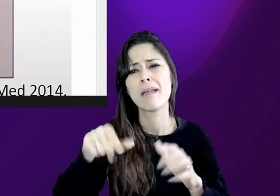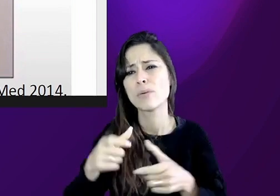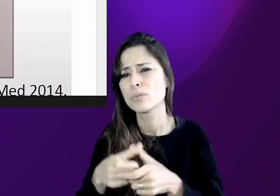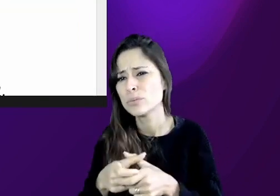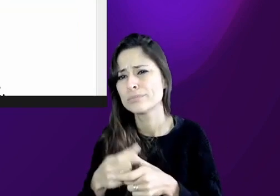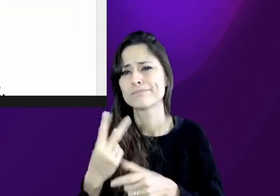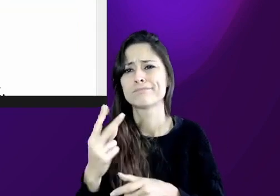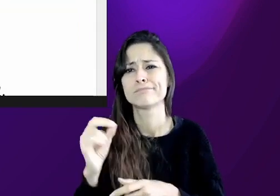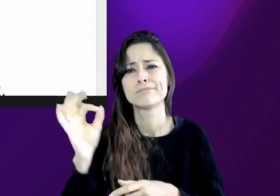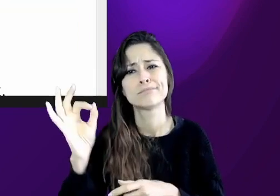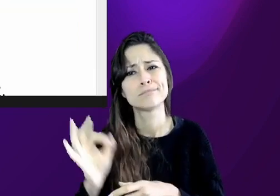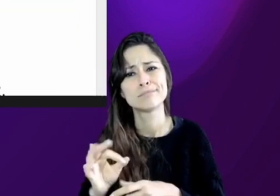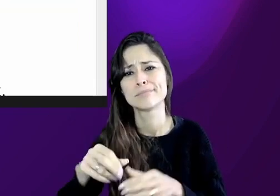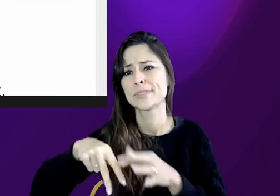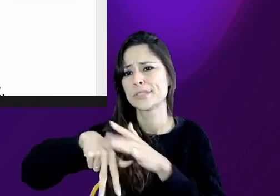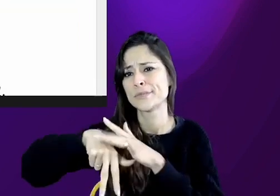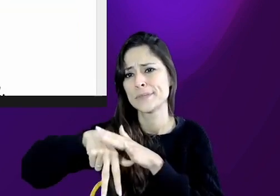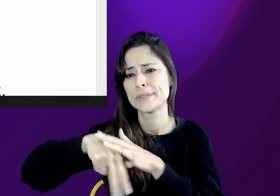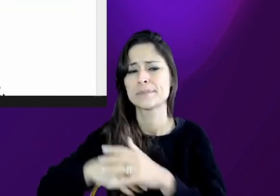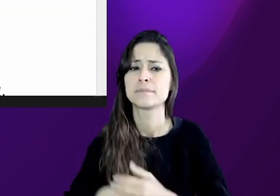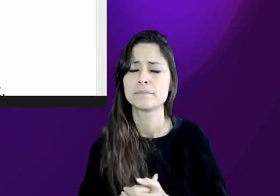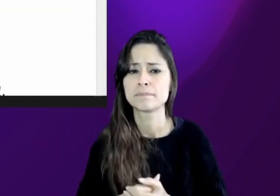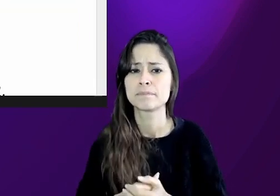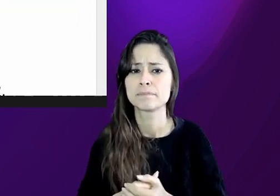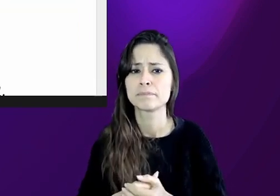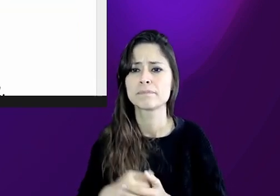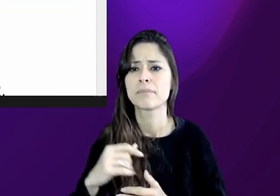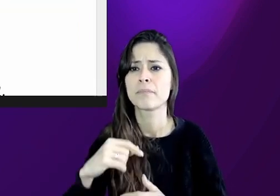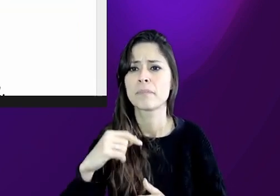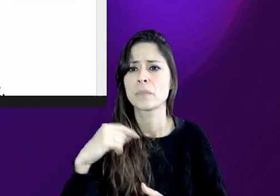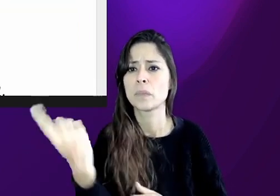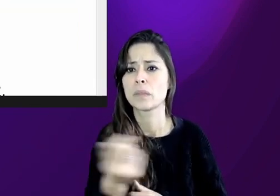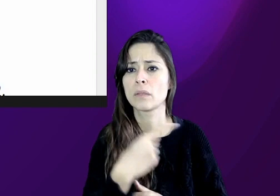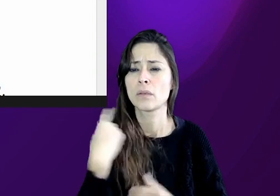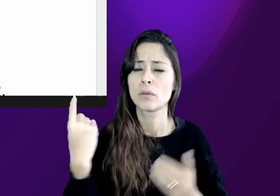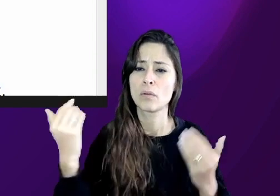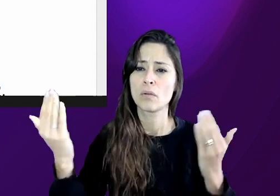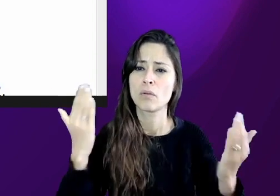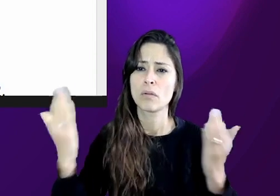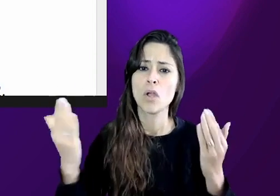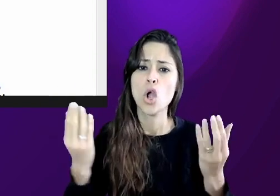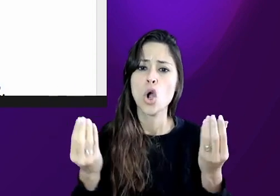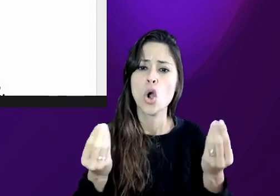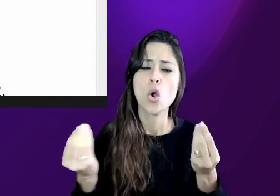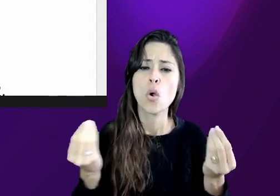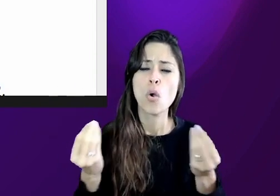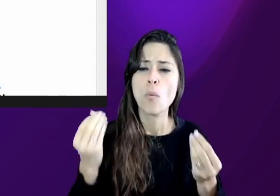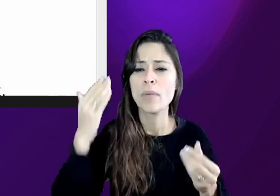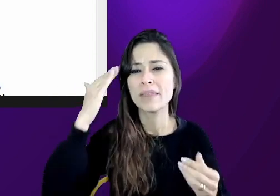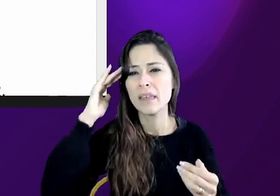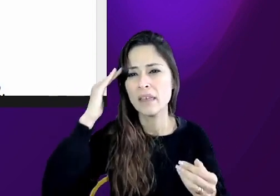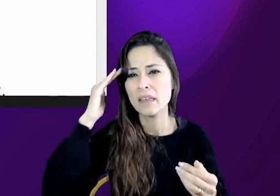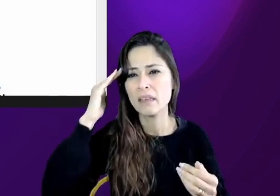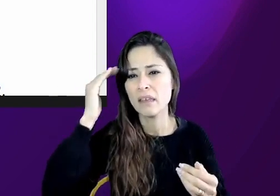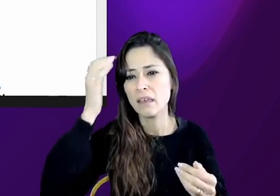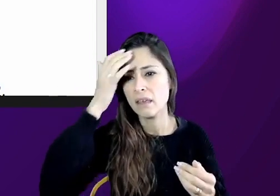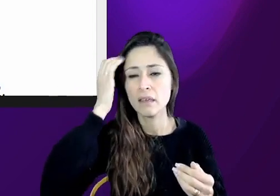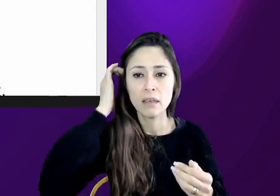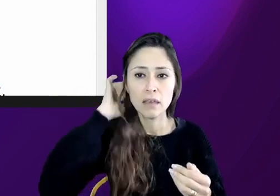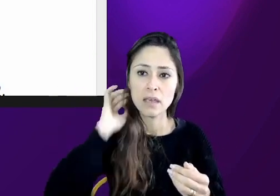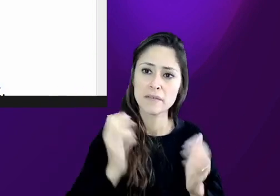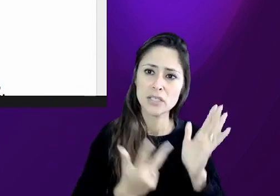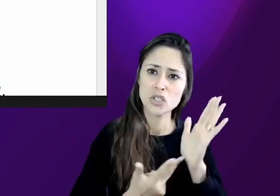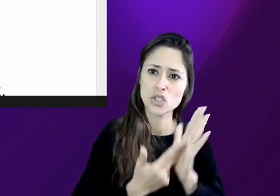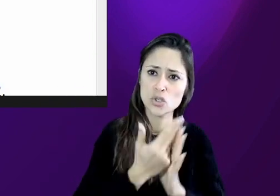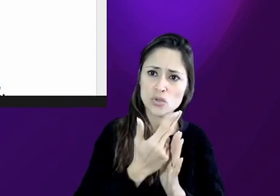de pacientes. E quando a gente compara, como é que a gente tem que entender aí se a gente deve fazer cirurgia upfront